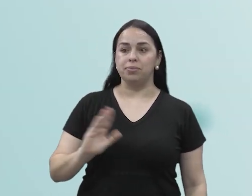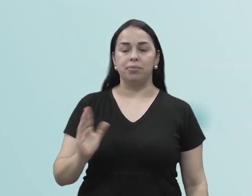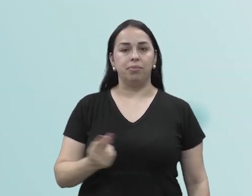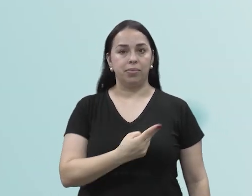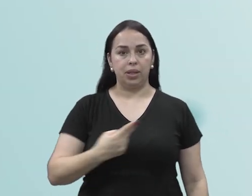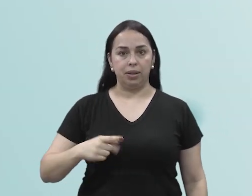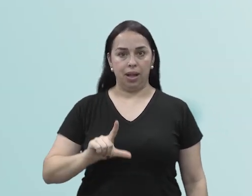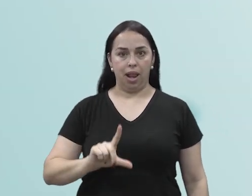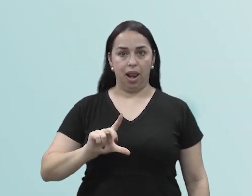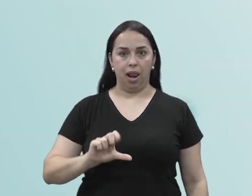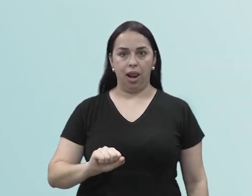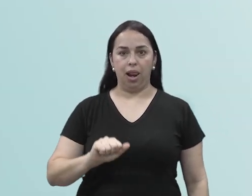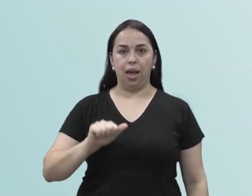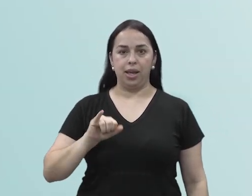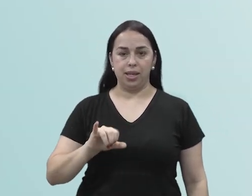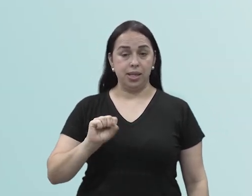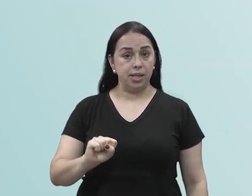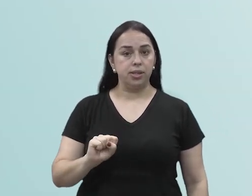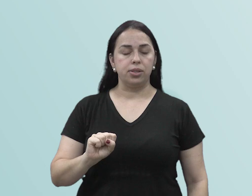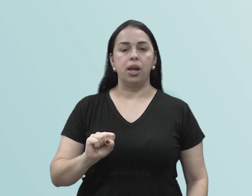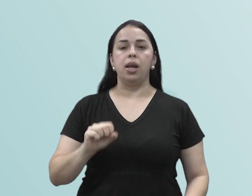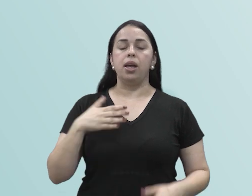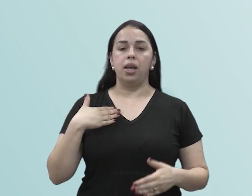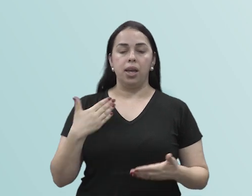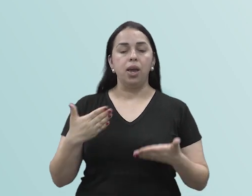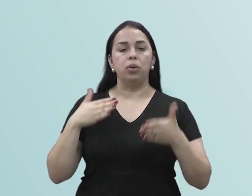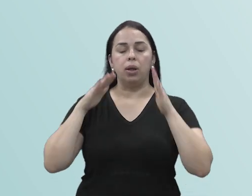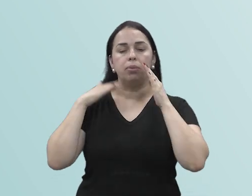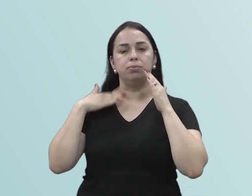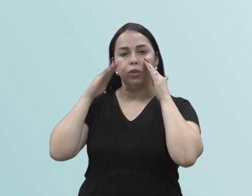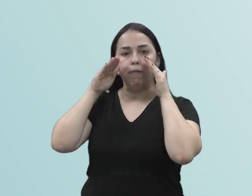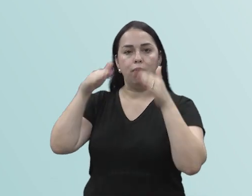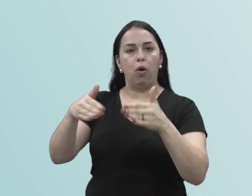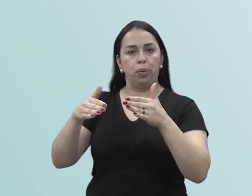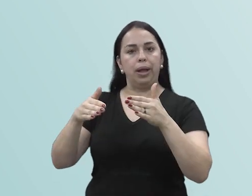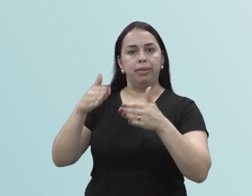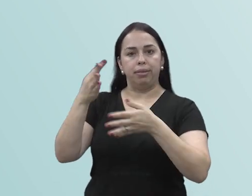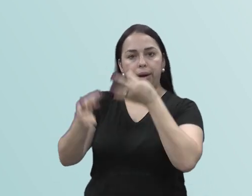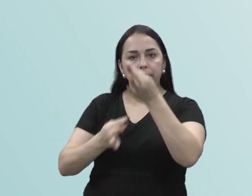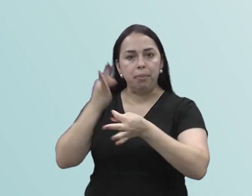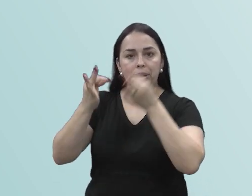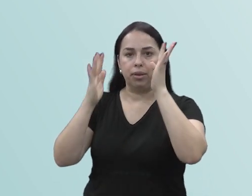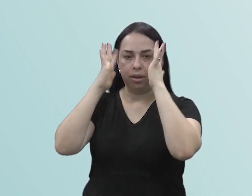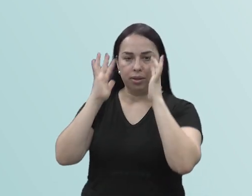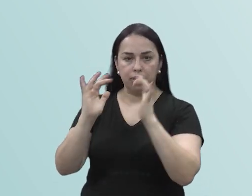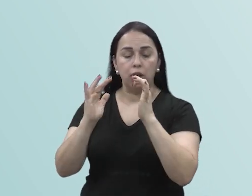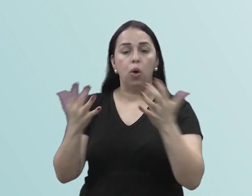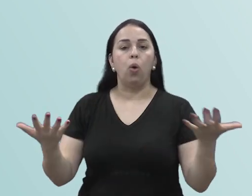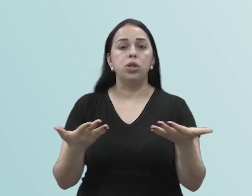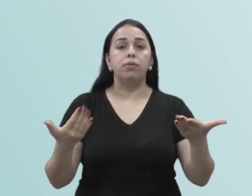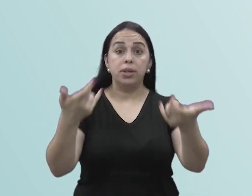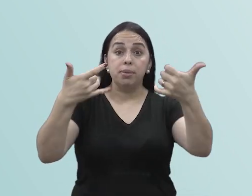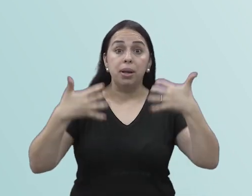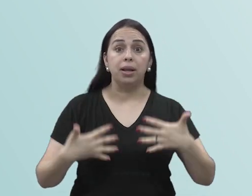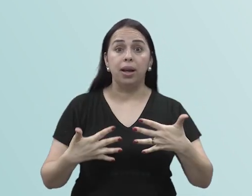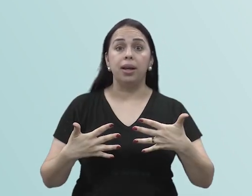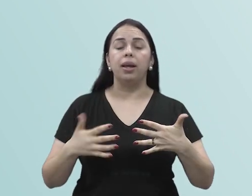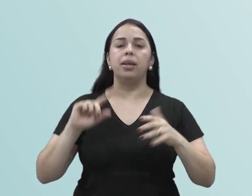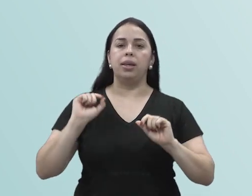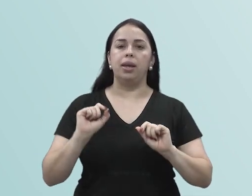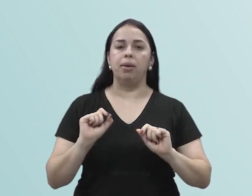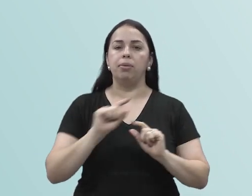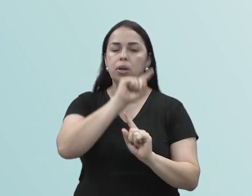Olá, eu sou a Laís Silva, sou psicóloga clínica, especialista em terapia cognitivo-comportamental e hoje eu vim te contar a